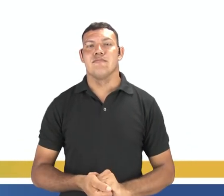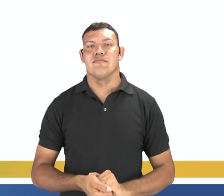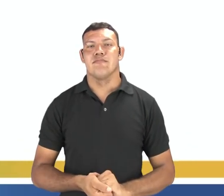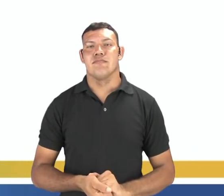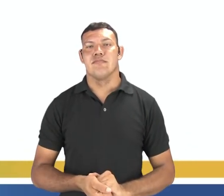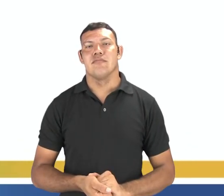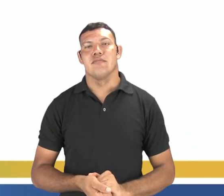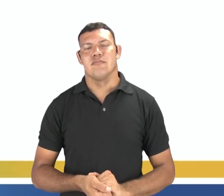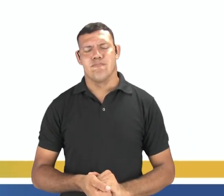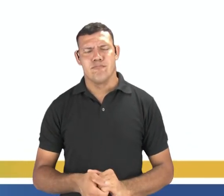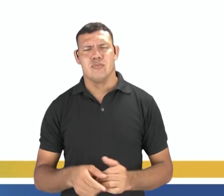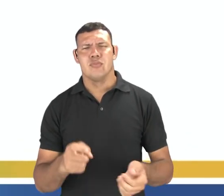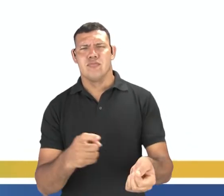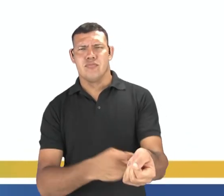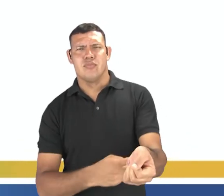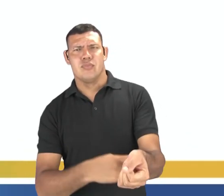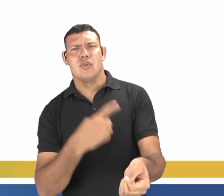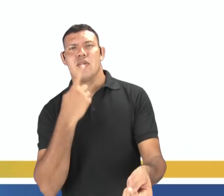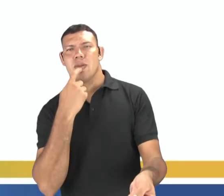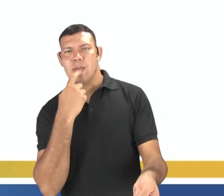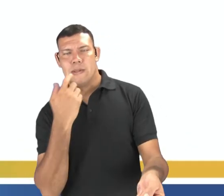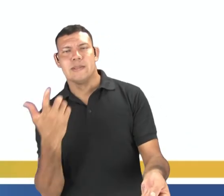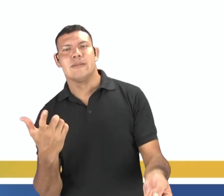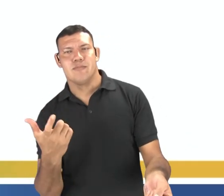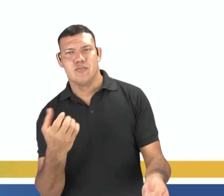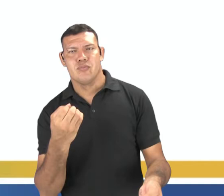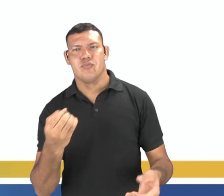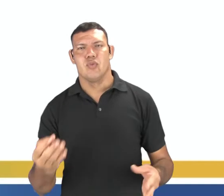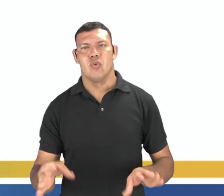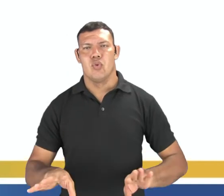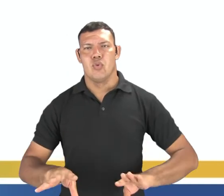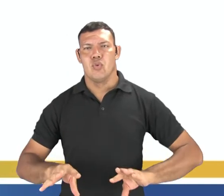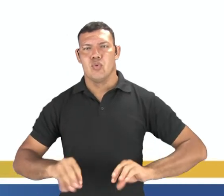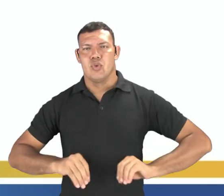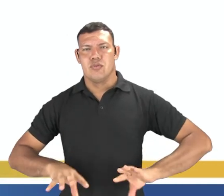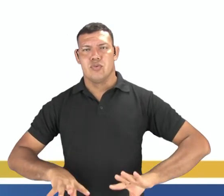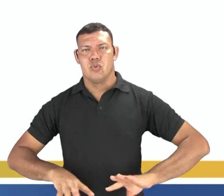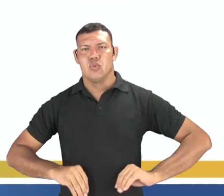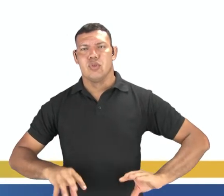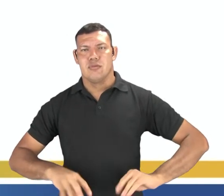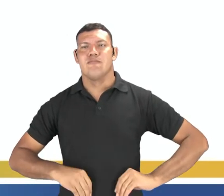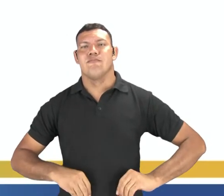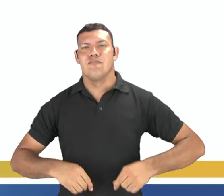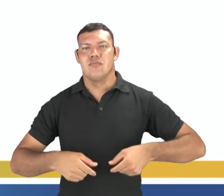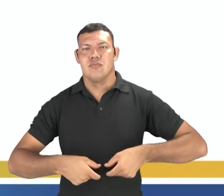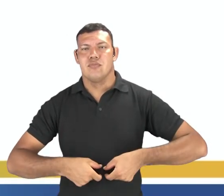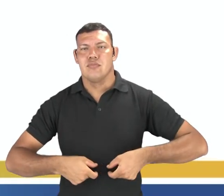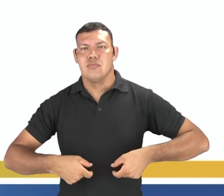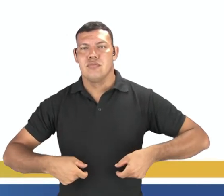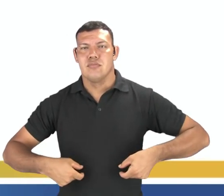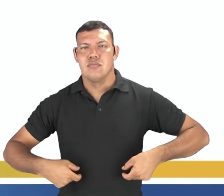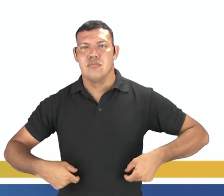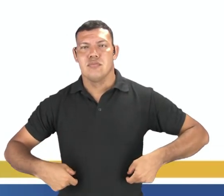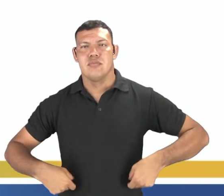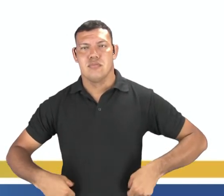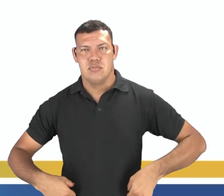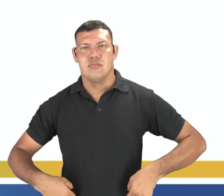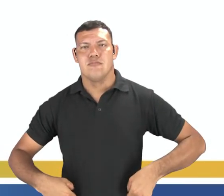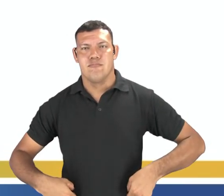espesso, vascularizado e cheio de secreções nutritivas. As tubas uterinas são aquelas